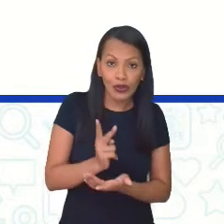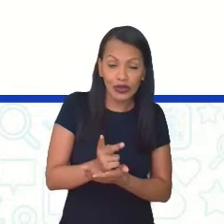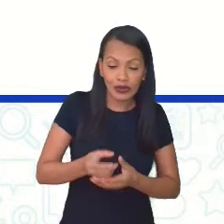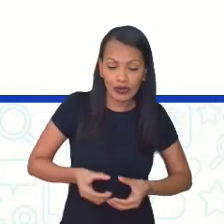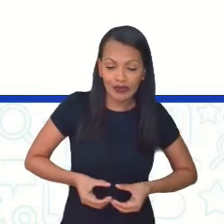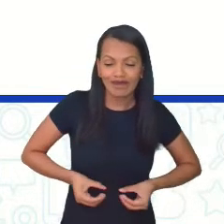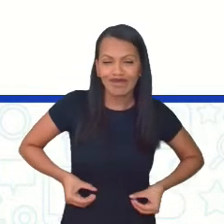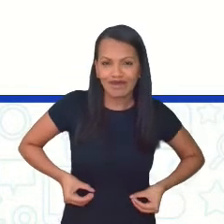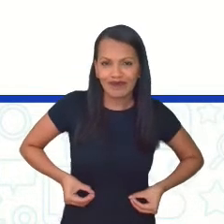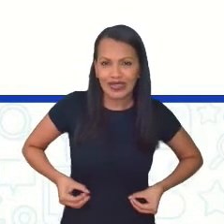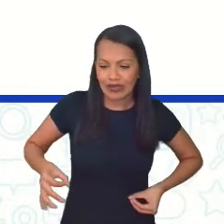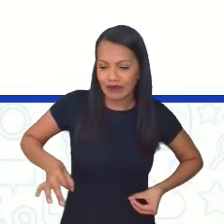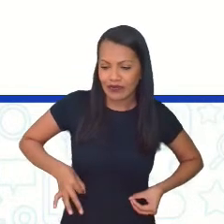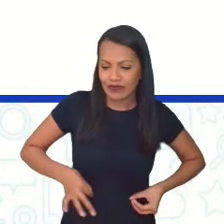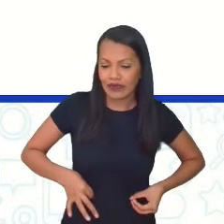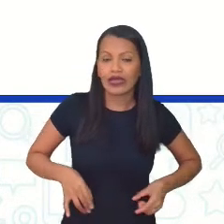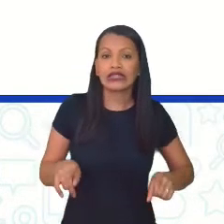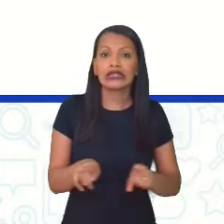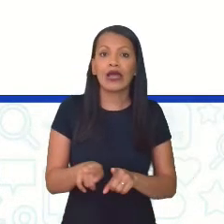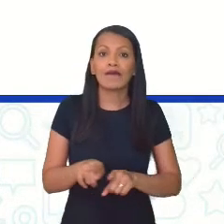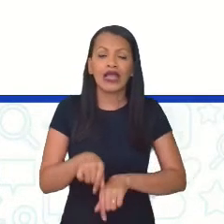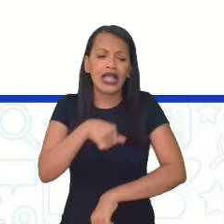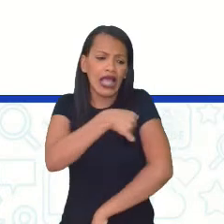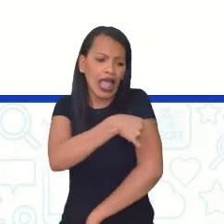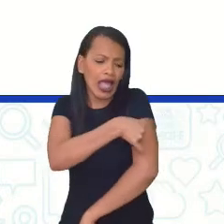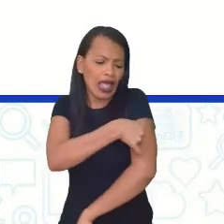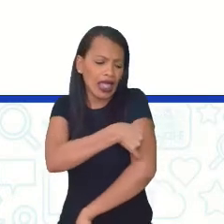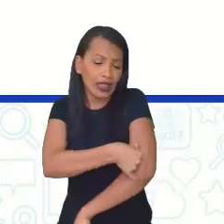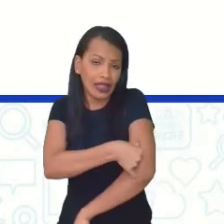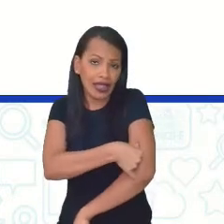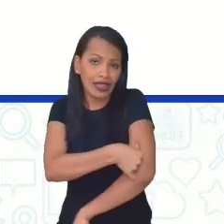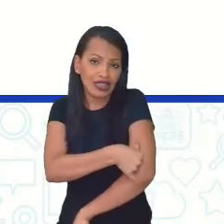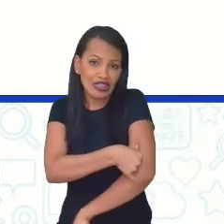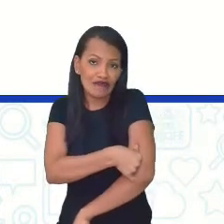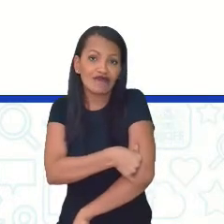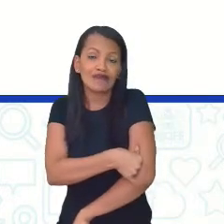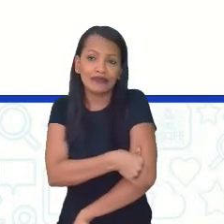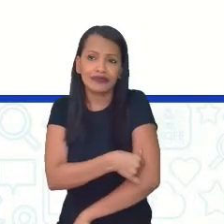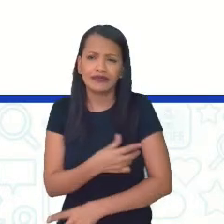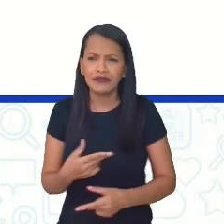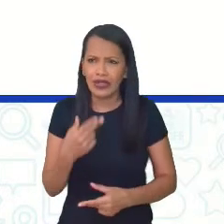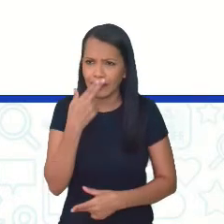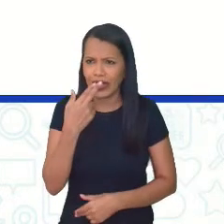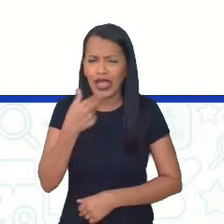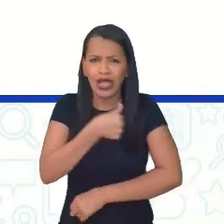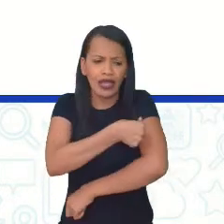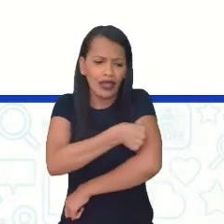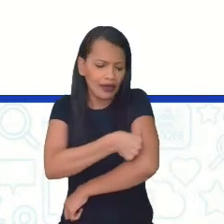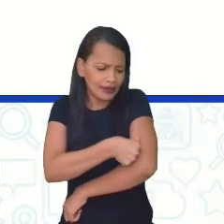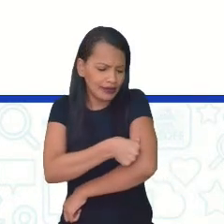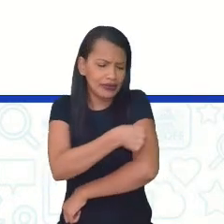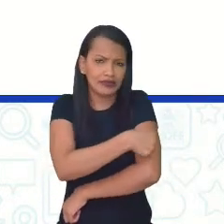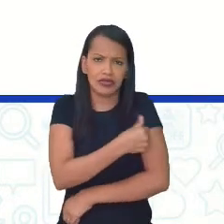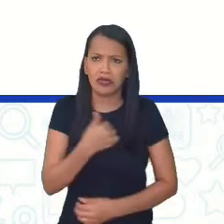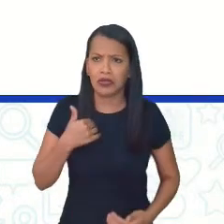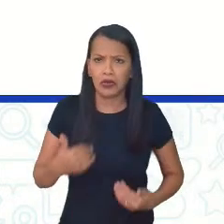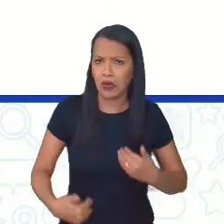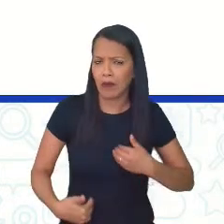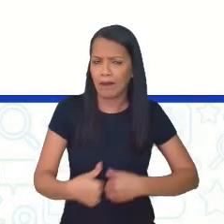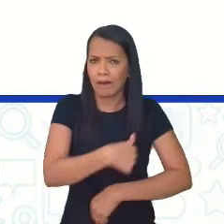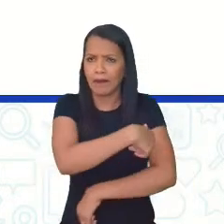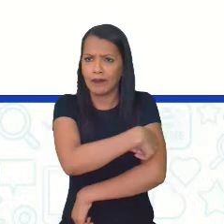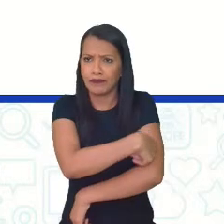Adesivo anticoncepcional também tem aspecto também semelhante a um curativo, é colado no corpo e os hormônios